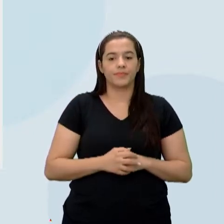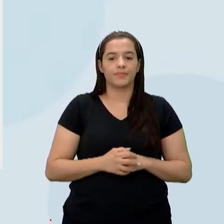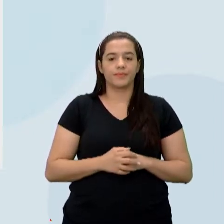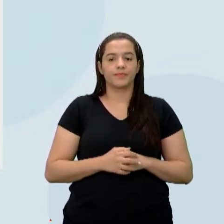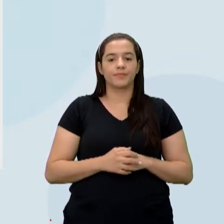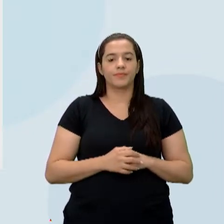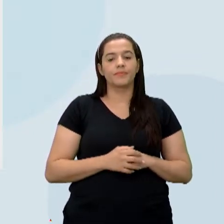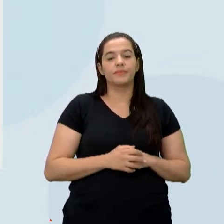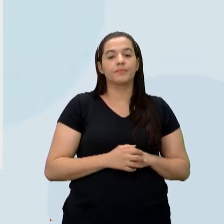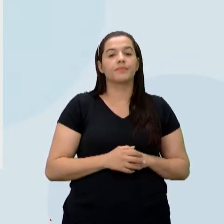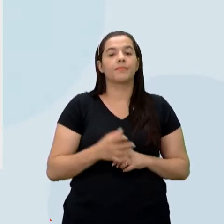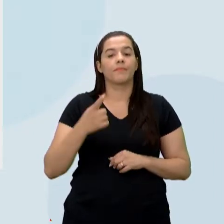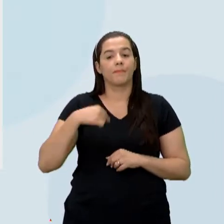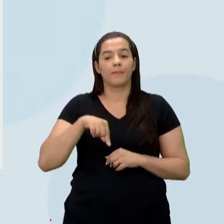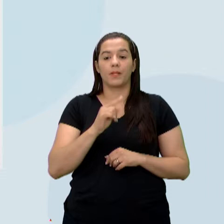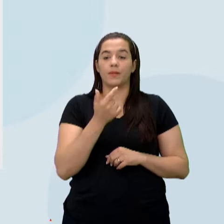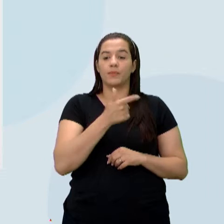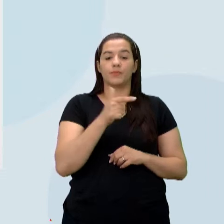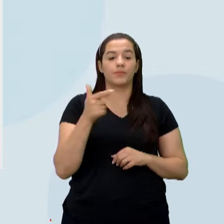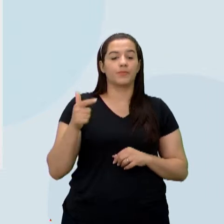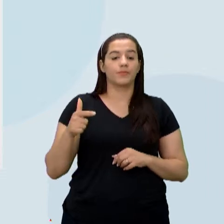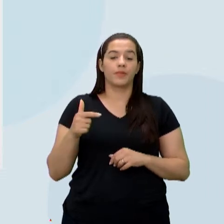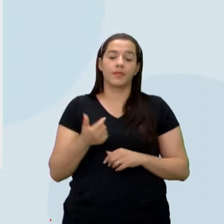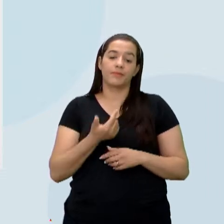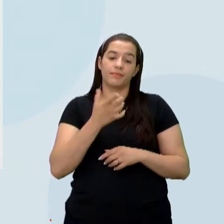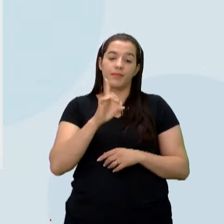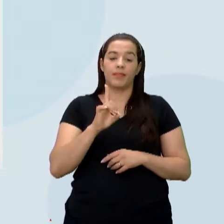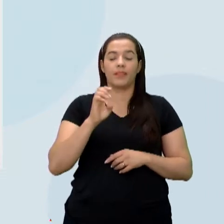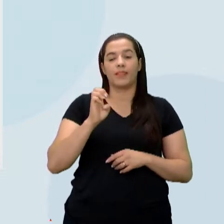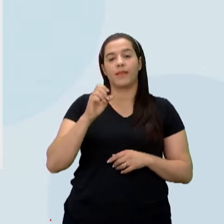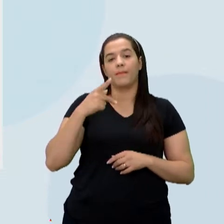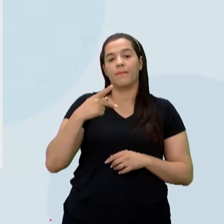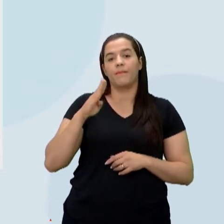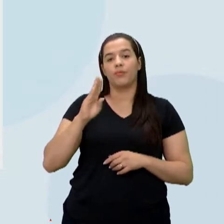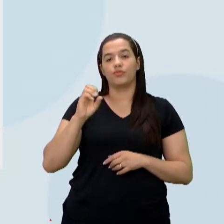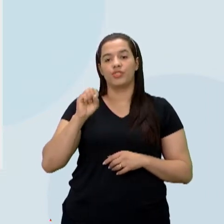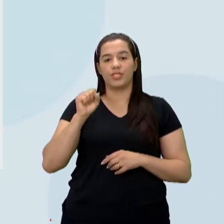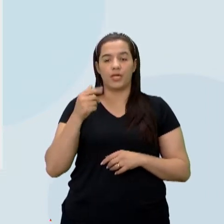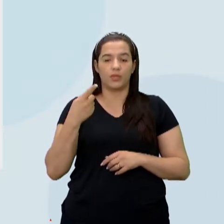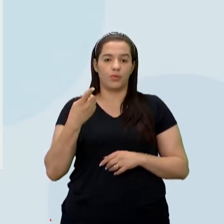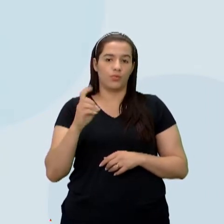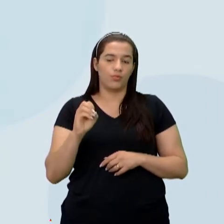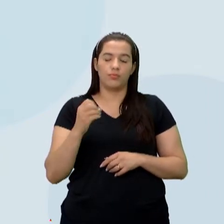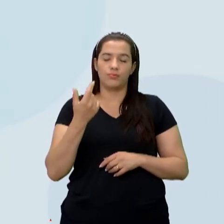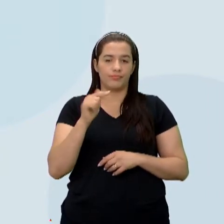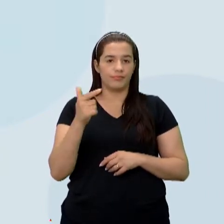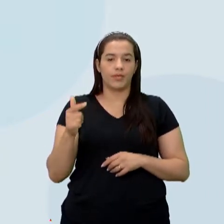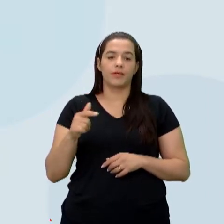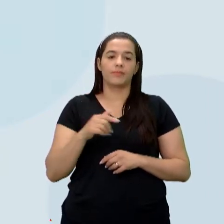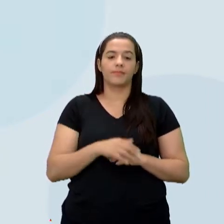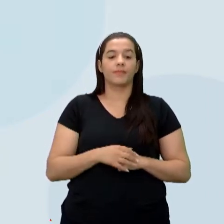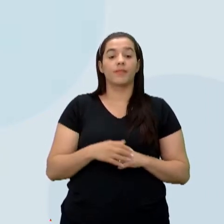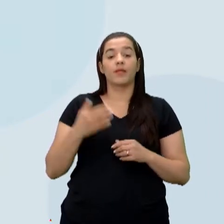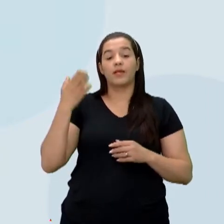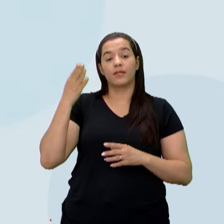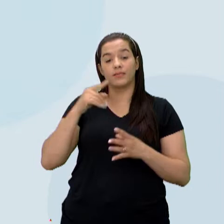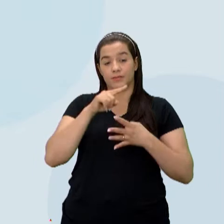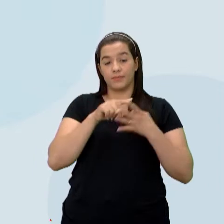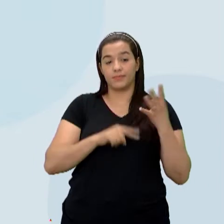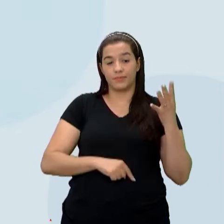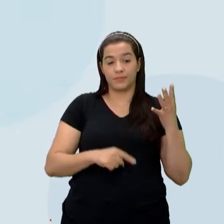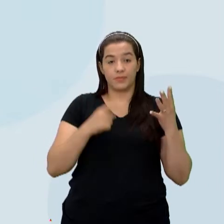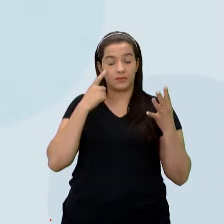Debochado. Mas nós não temos o debochado aí, certo, Elaine? Perfeito. Então vamos lá. Então, Entre as que nós